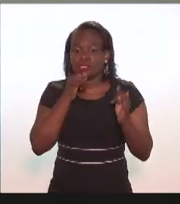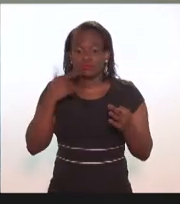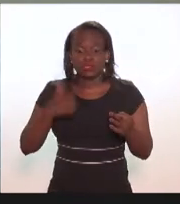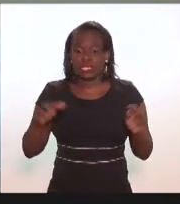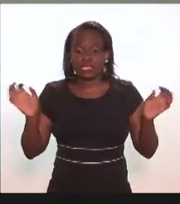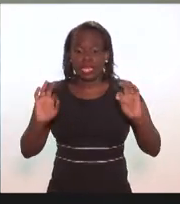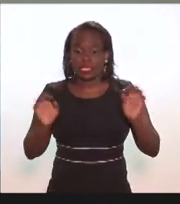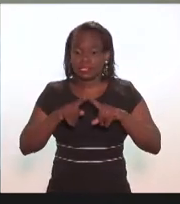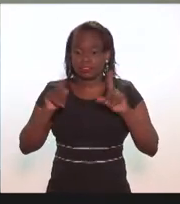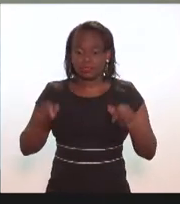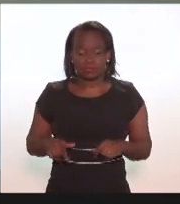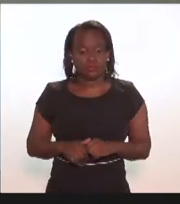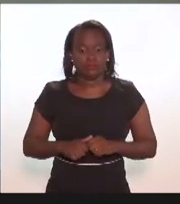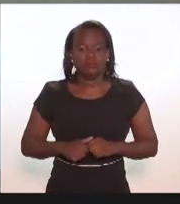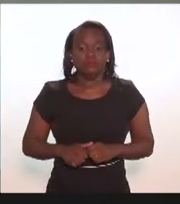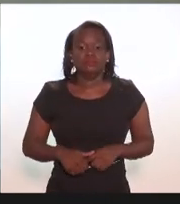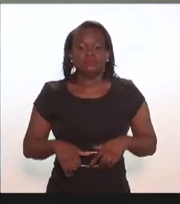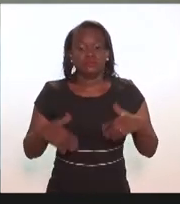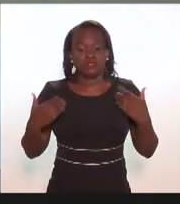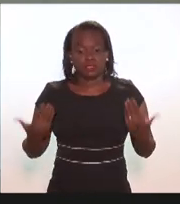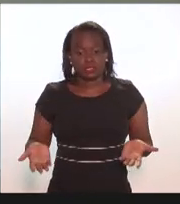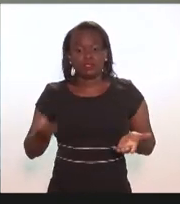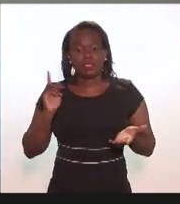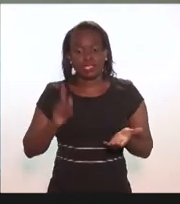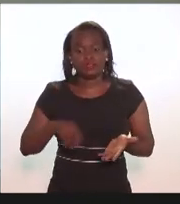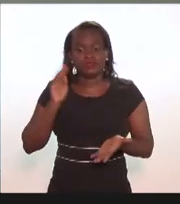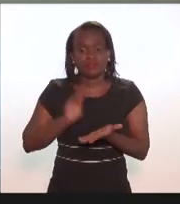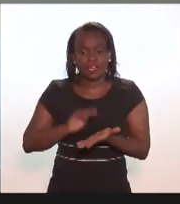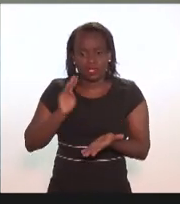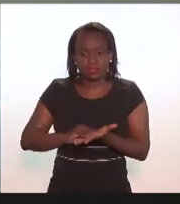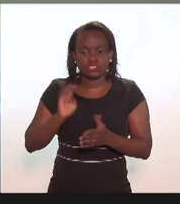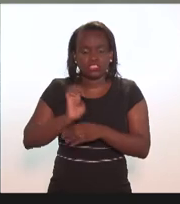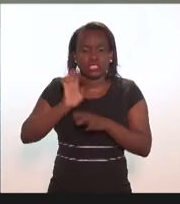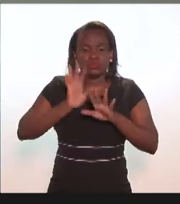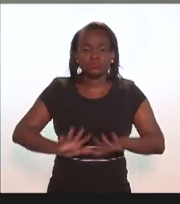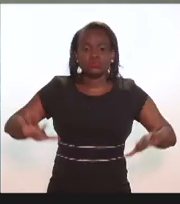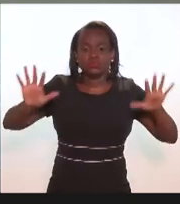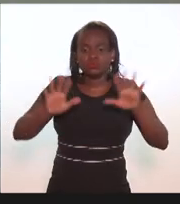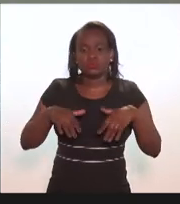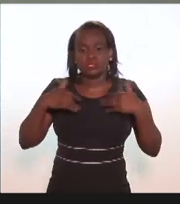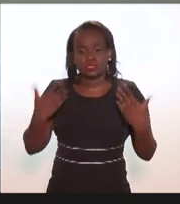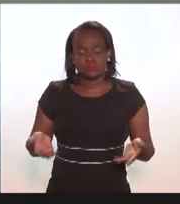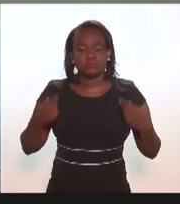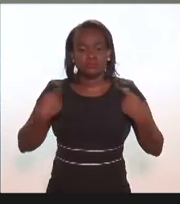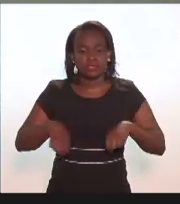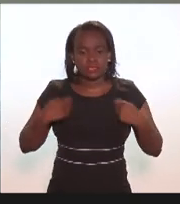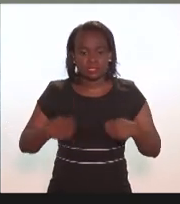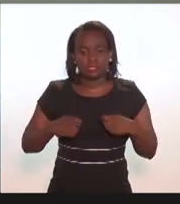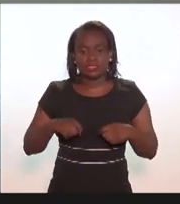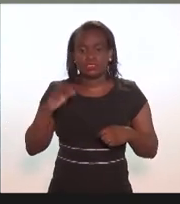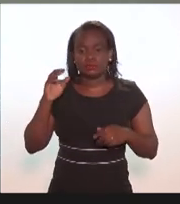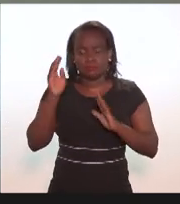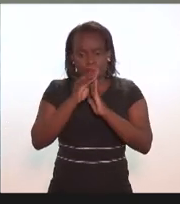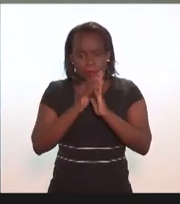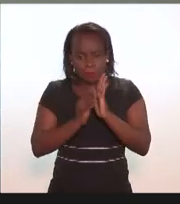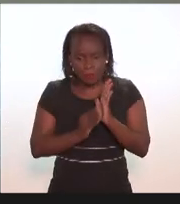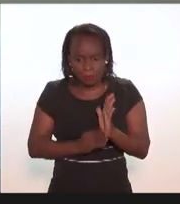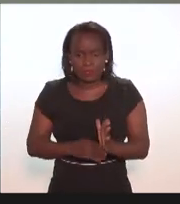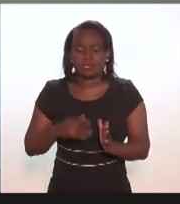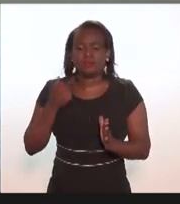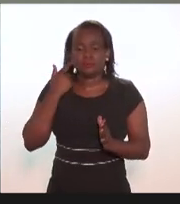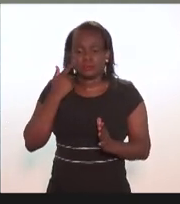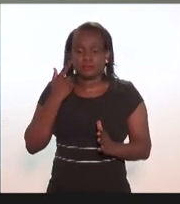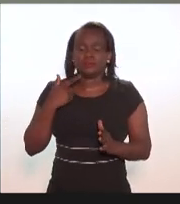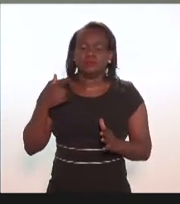nenhum servidor. Então, essa é uma carência de todo o Estado e, definitivamente, a gente precisa colocar isso no radar para a prestação de serviços